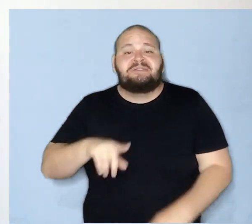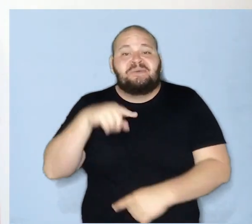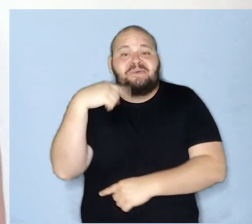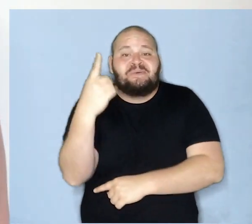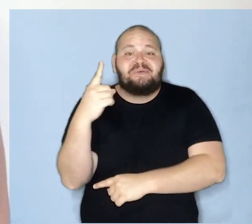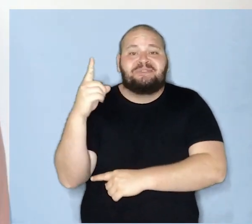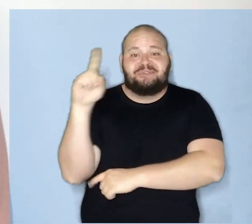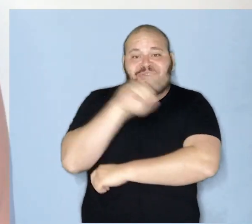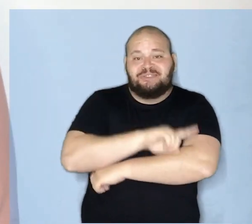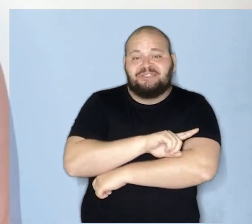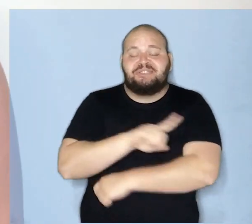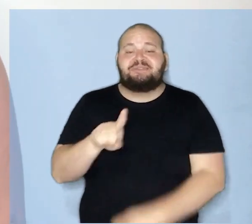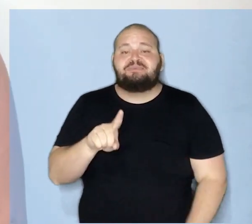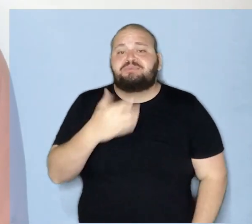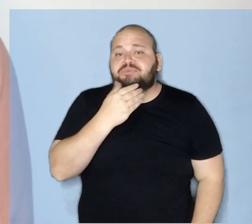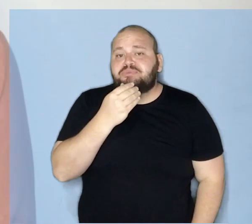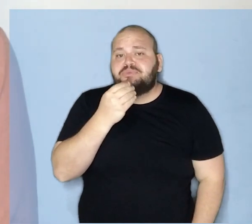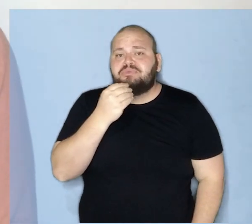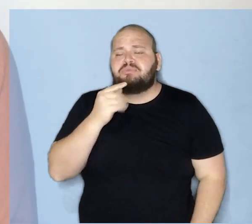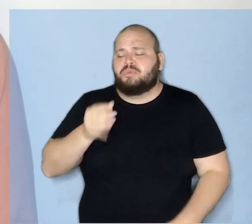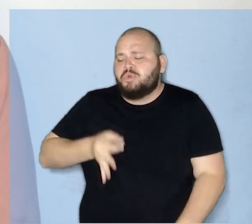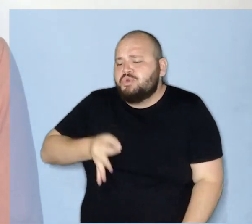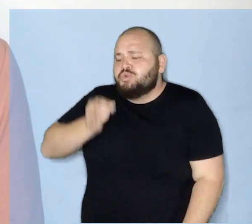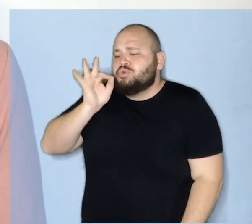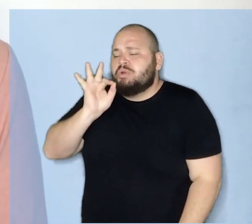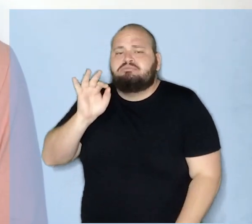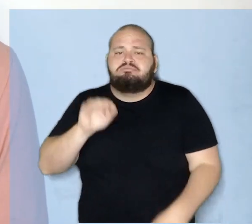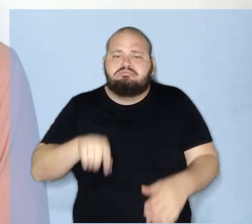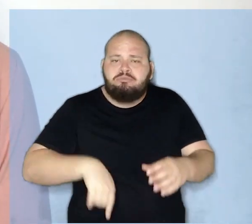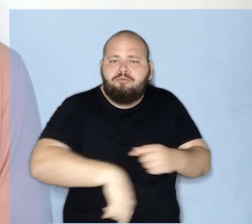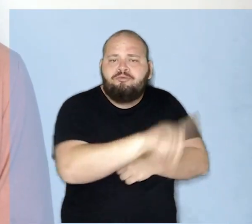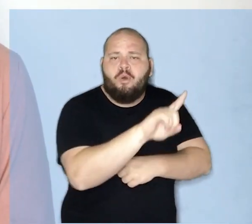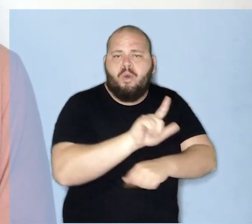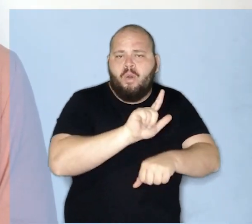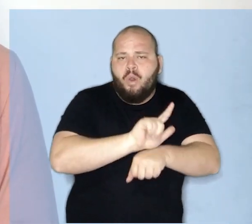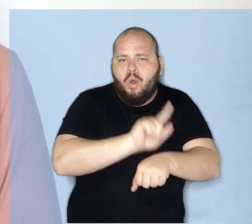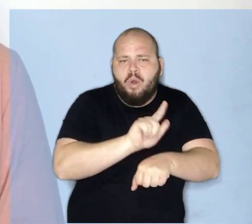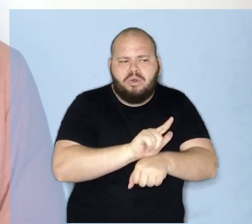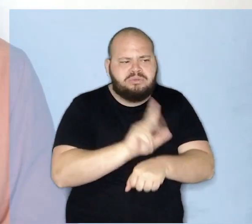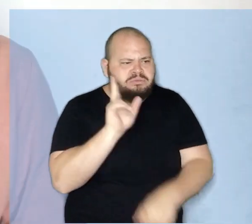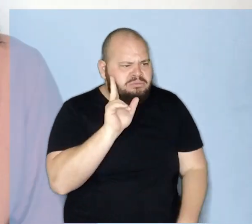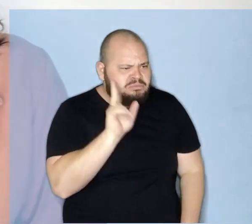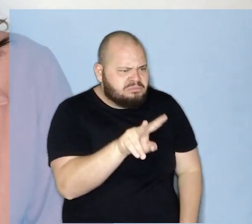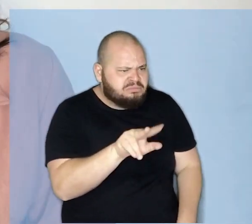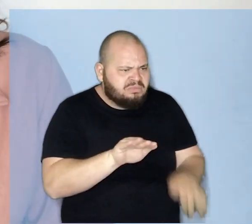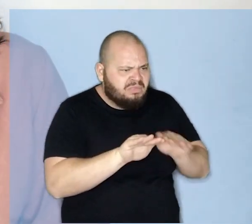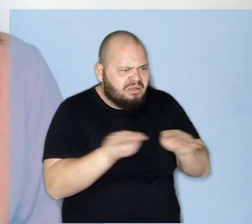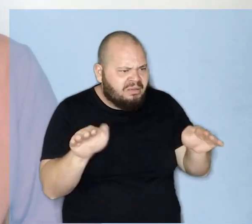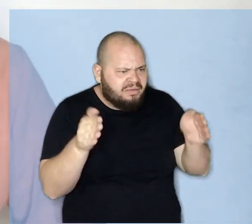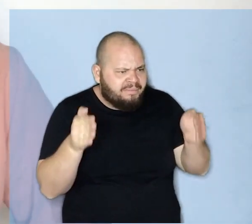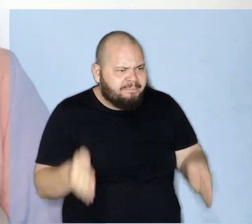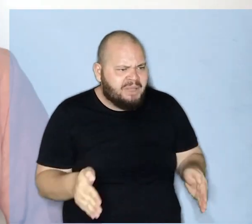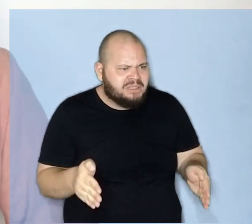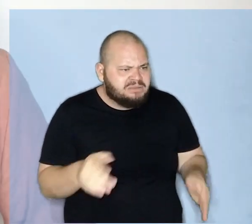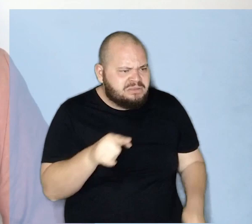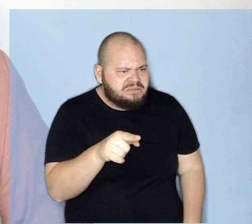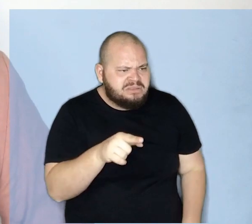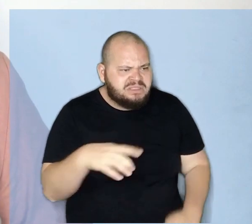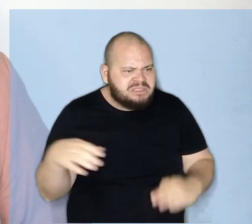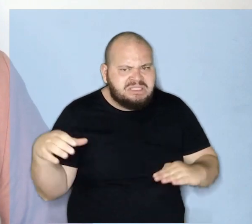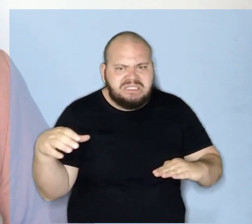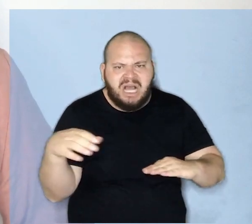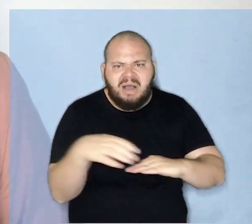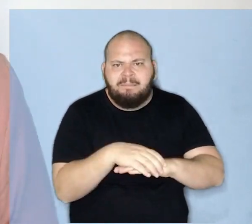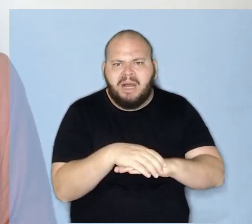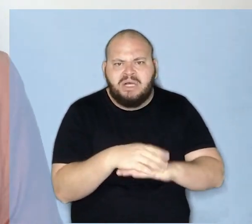voltou para a sua loja. E em cima da bancada, ele enxerga um par de